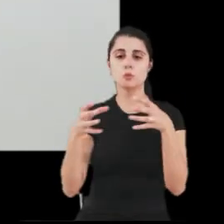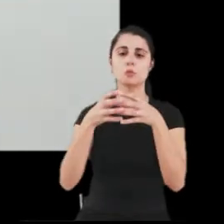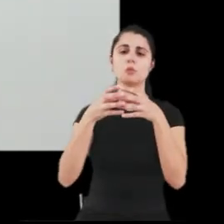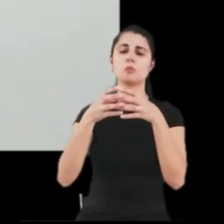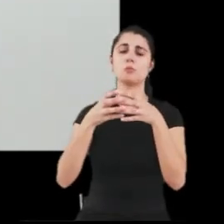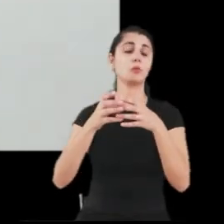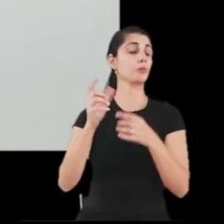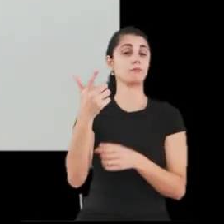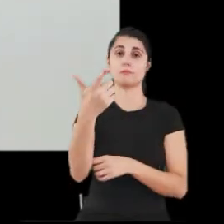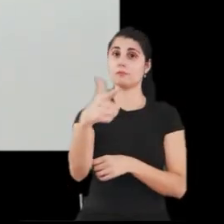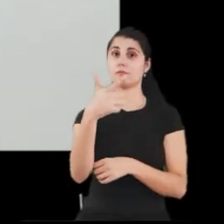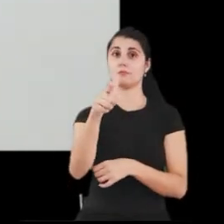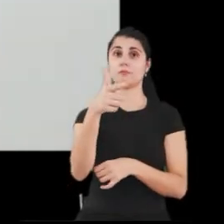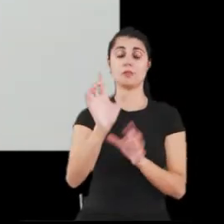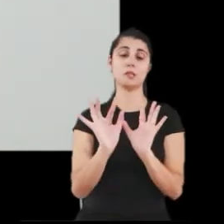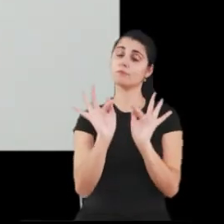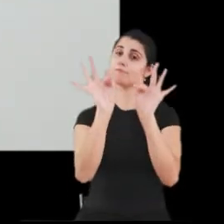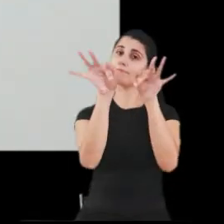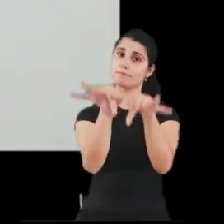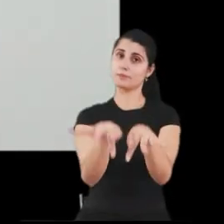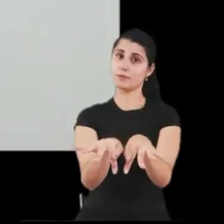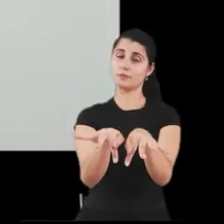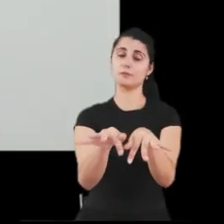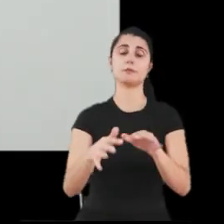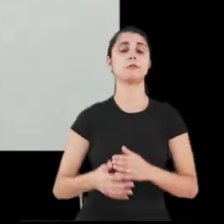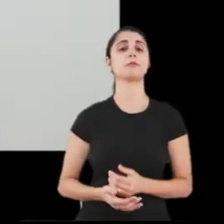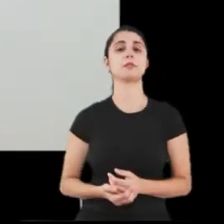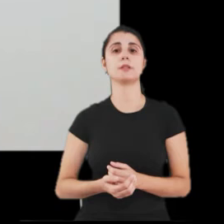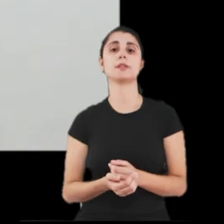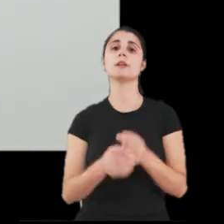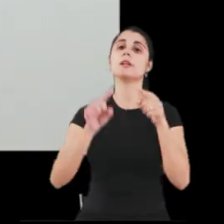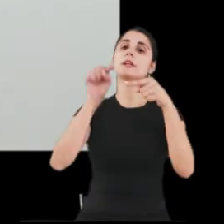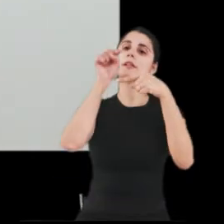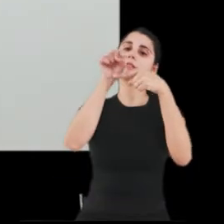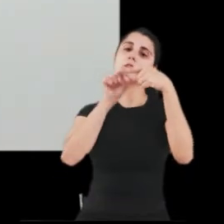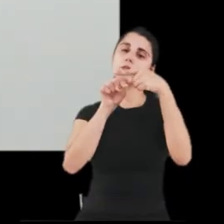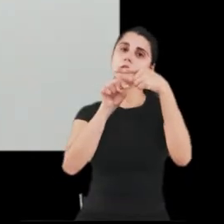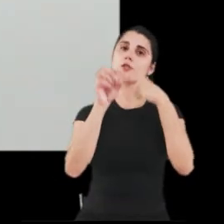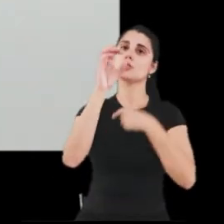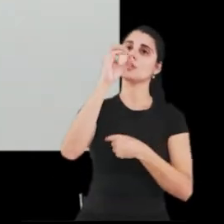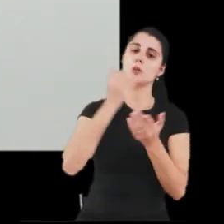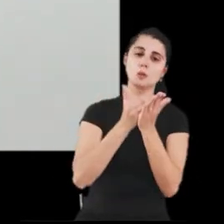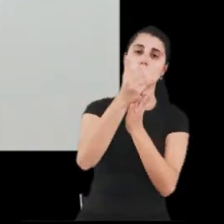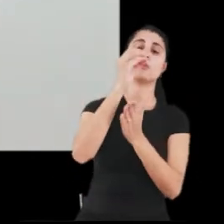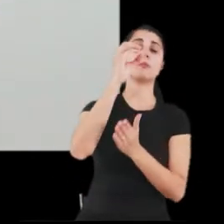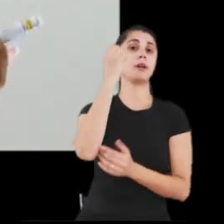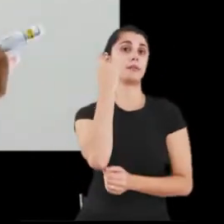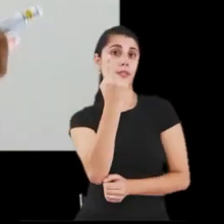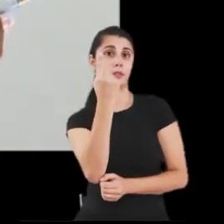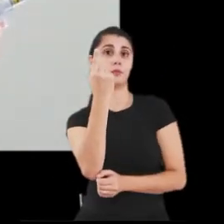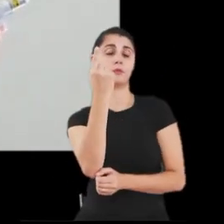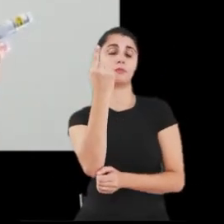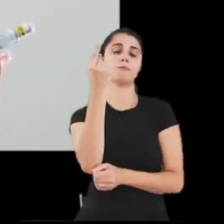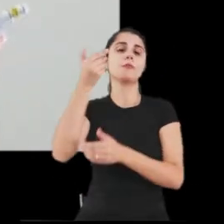infinito. Eu tenho infinitos múltiplos de um número n. Já os divisores começam em 1 e vai até o próprio